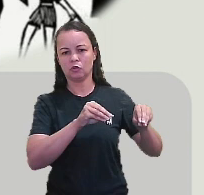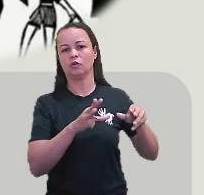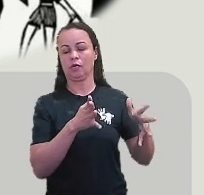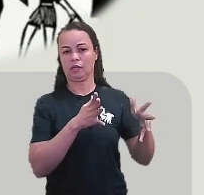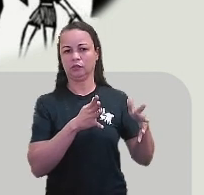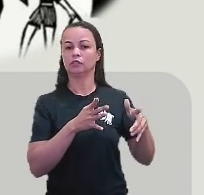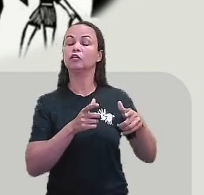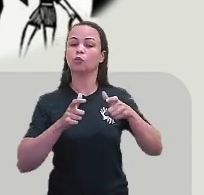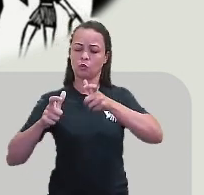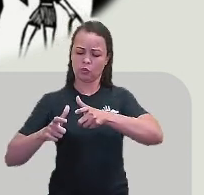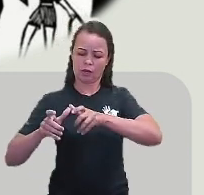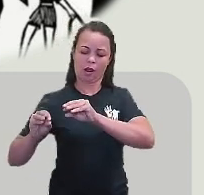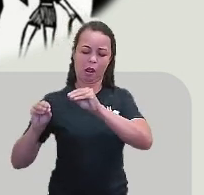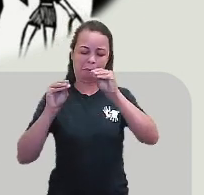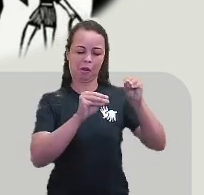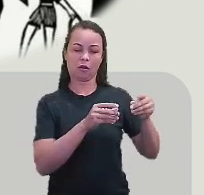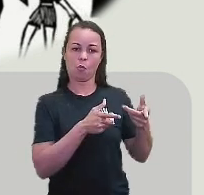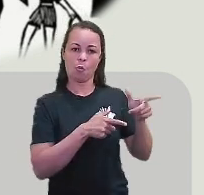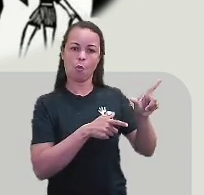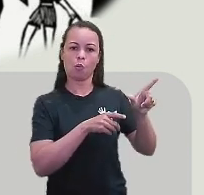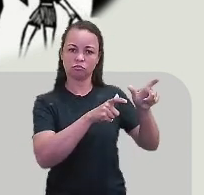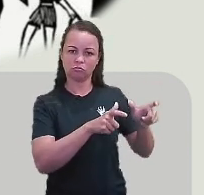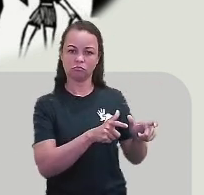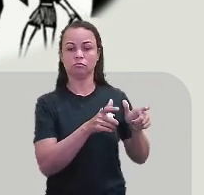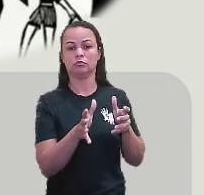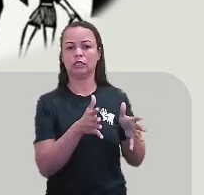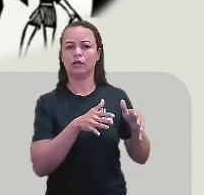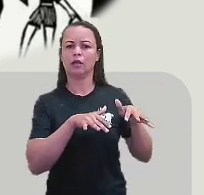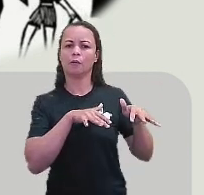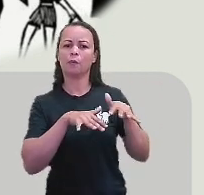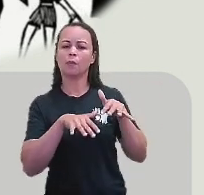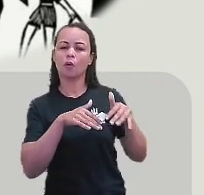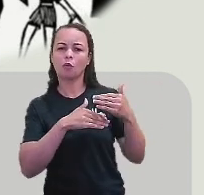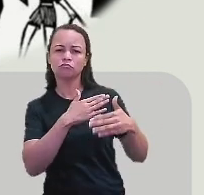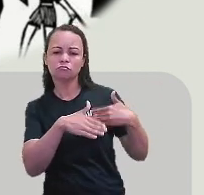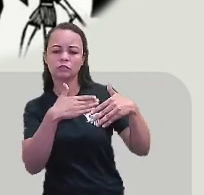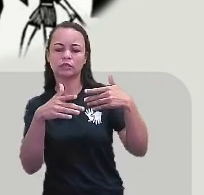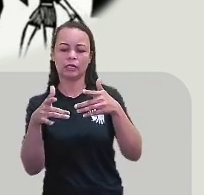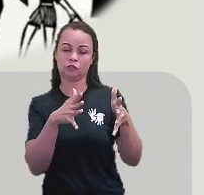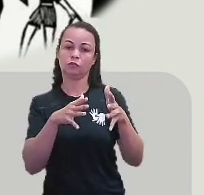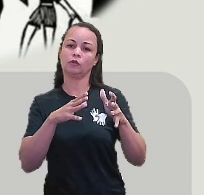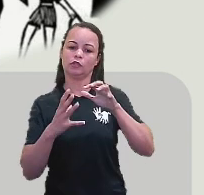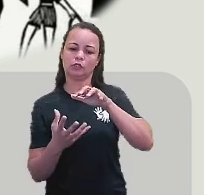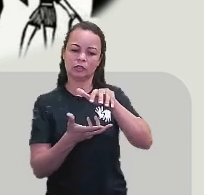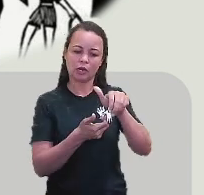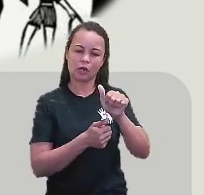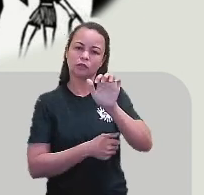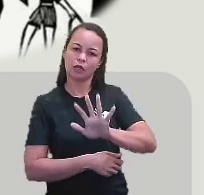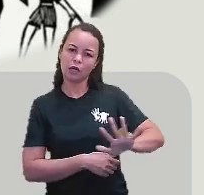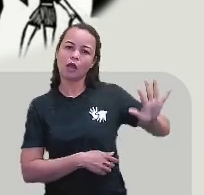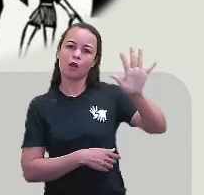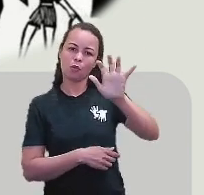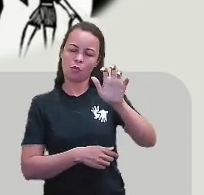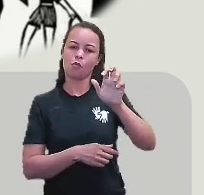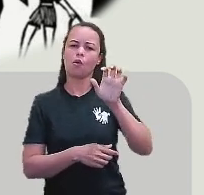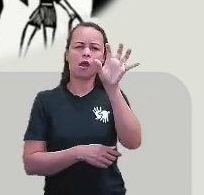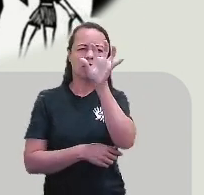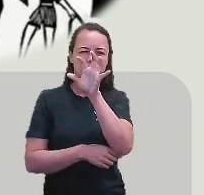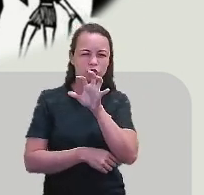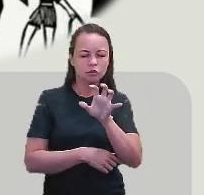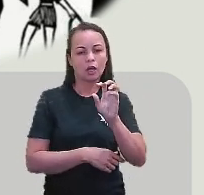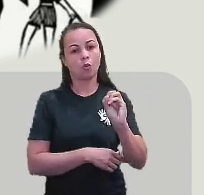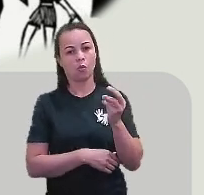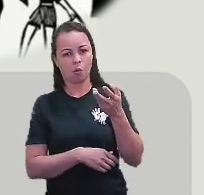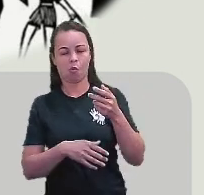de sair de um lugar para o outro. Esse processo pode ocorrer em escala global, nacional, regional ou